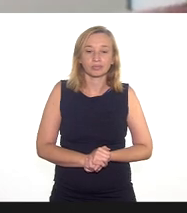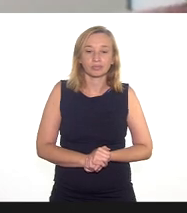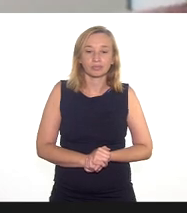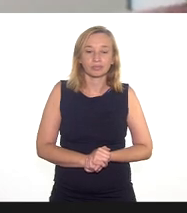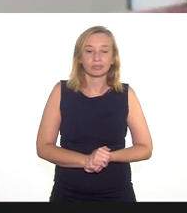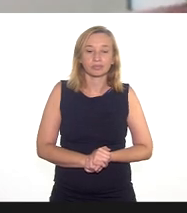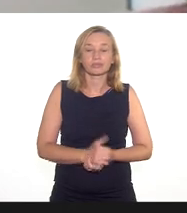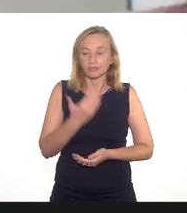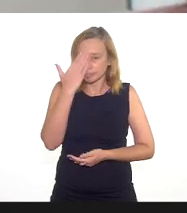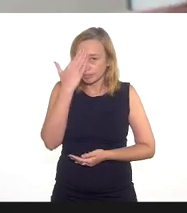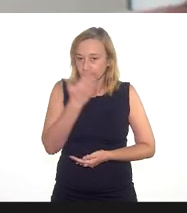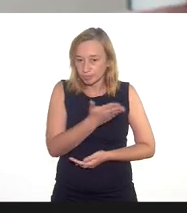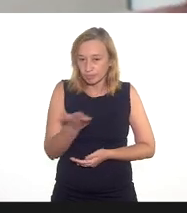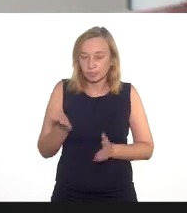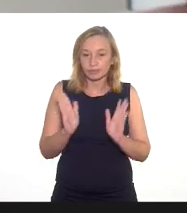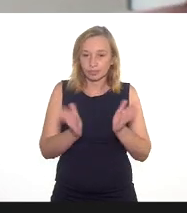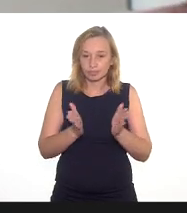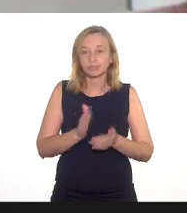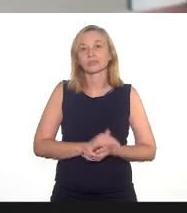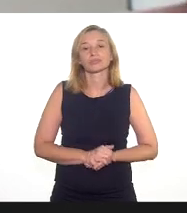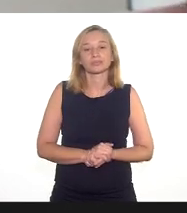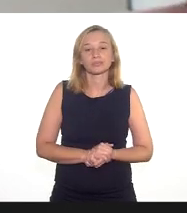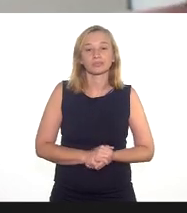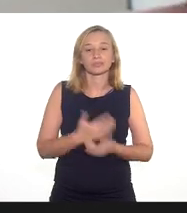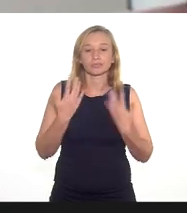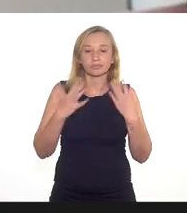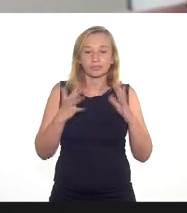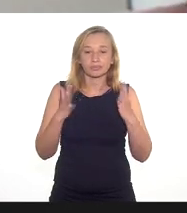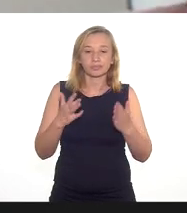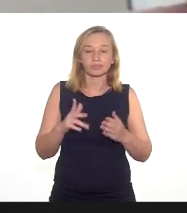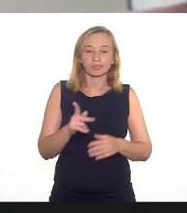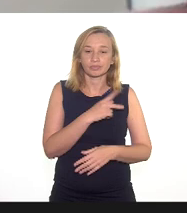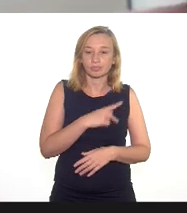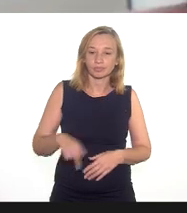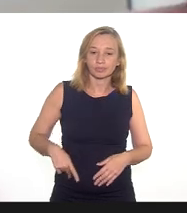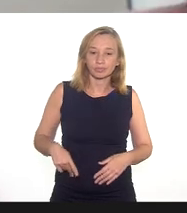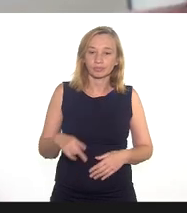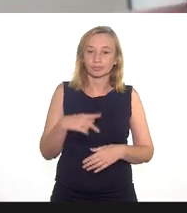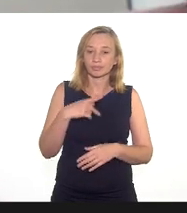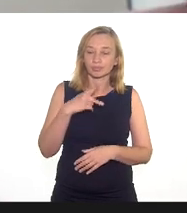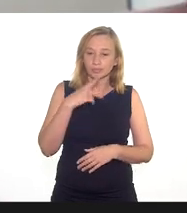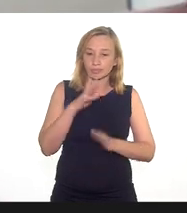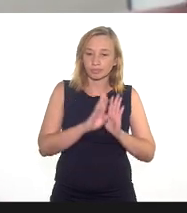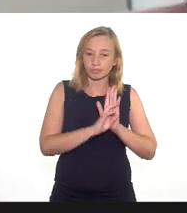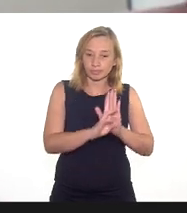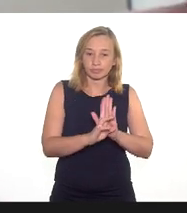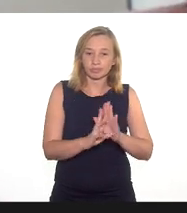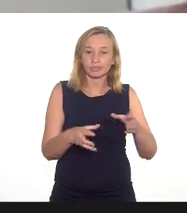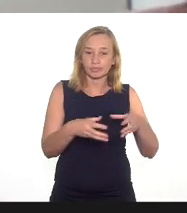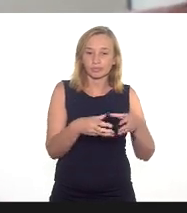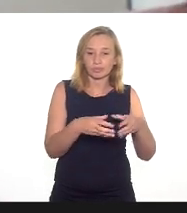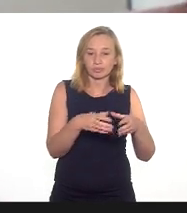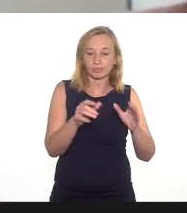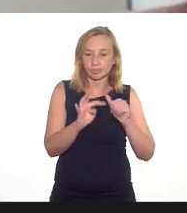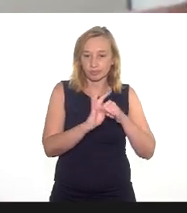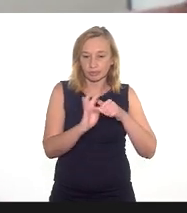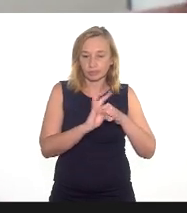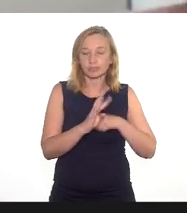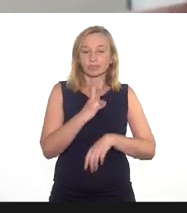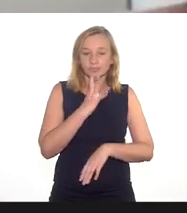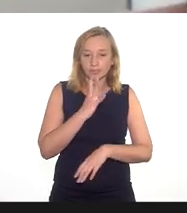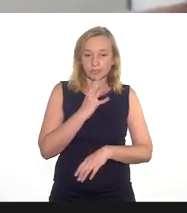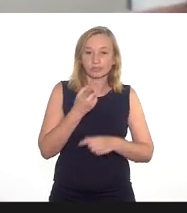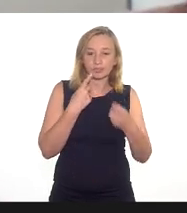e é isso, agradeço o diálogo, parabenizo Vossa Excelência, acho que isso foi uma fala dos representantes da comunidade da FITEC, reconhecendo